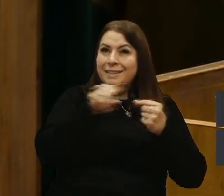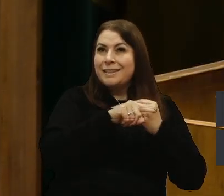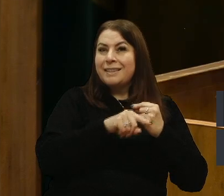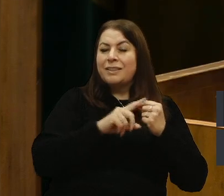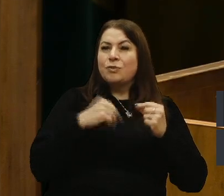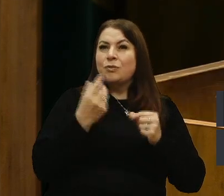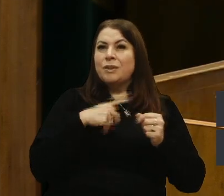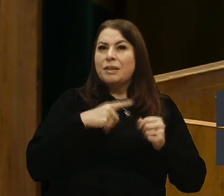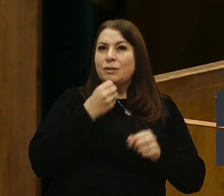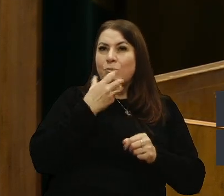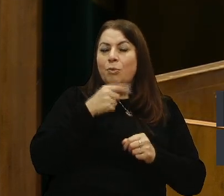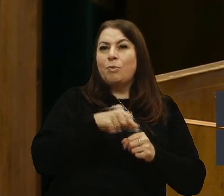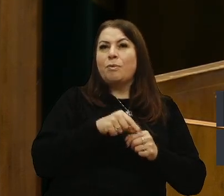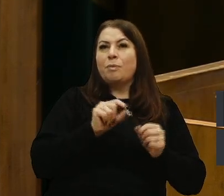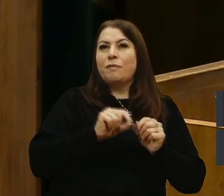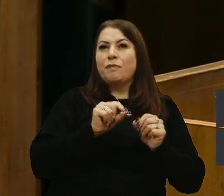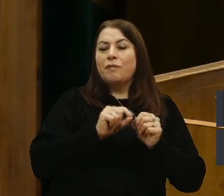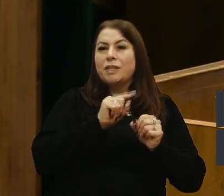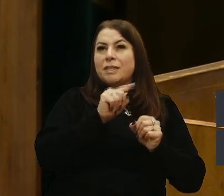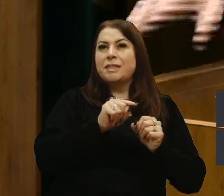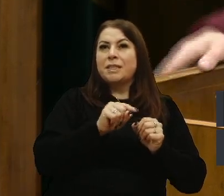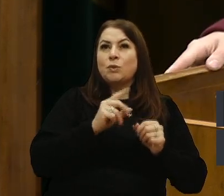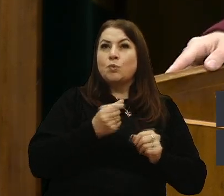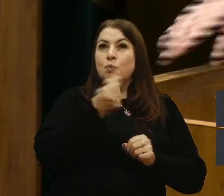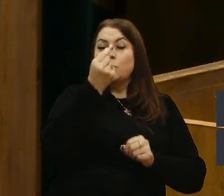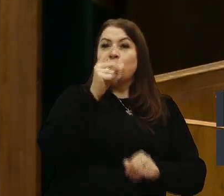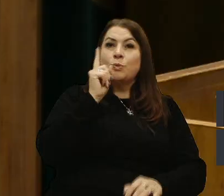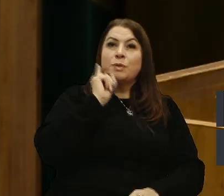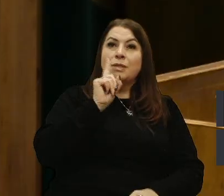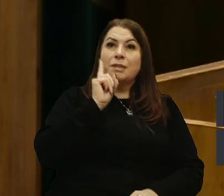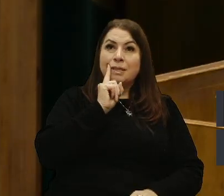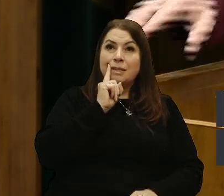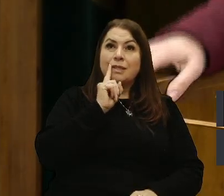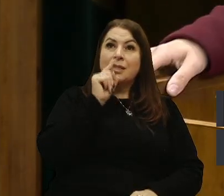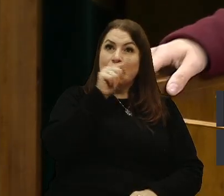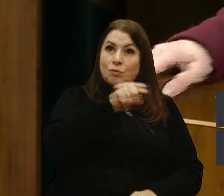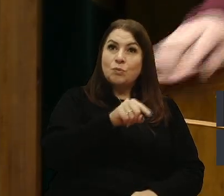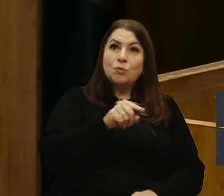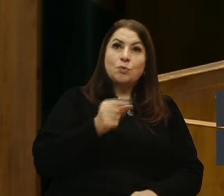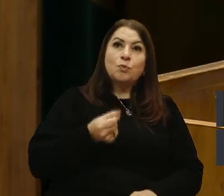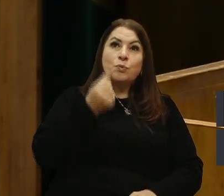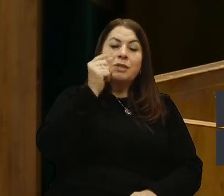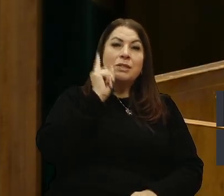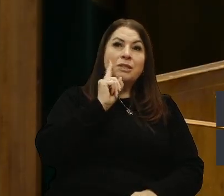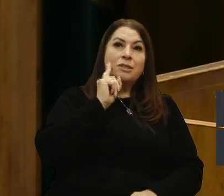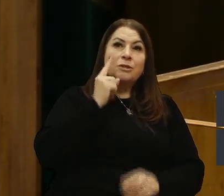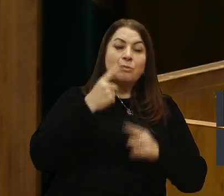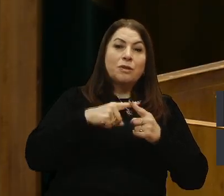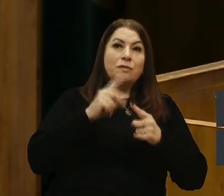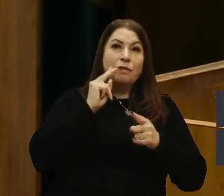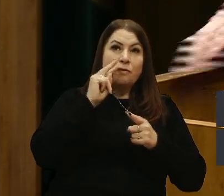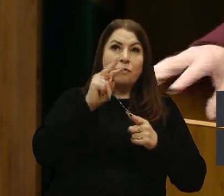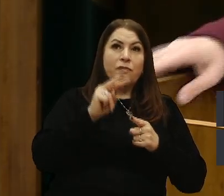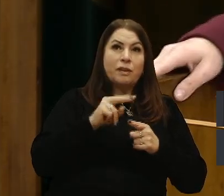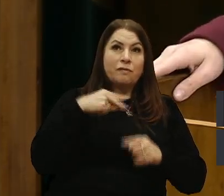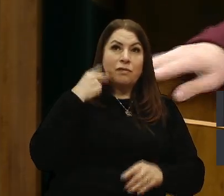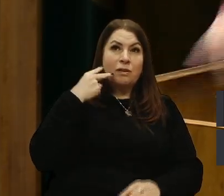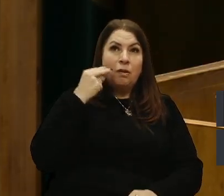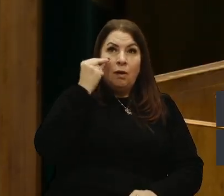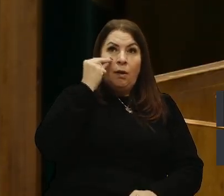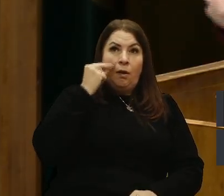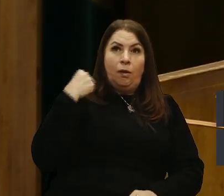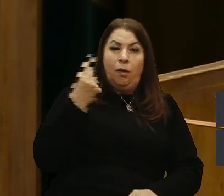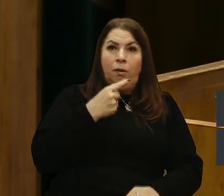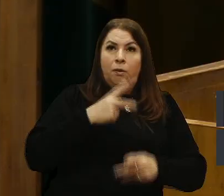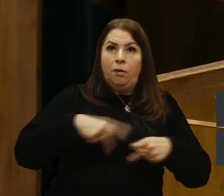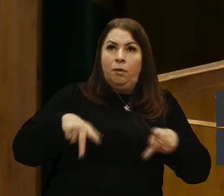que a gente tem de bom para fazer com que os ricos dos Estados Unidos, os ricos dos Estados Unidos, porque se a gente for ver, vereador Cláudio Libardi,